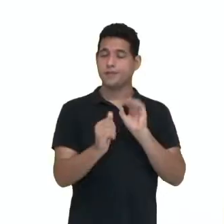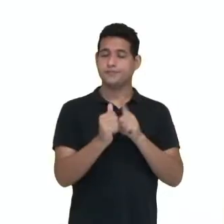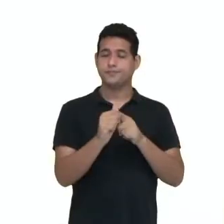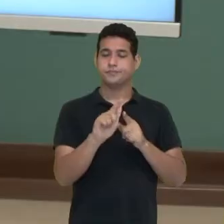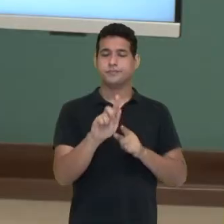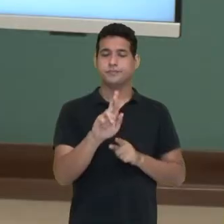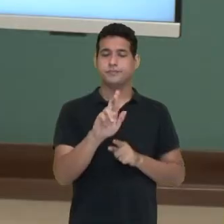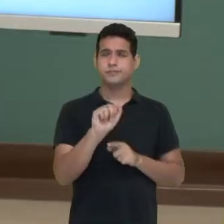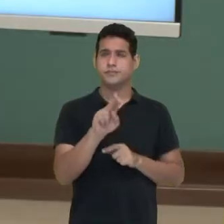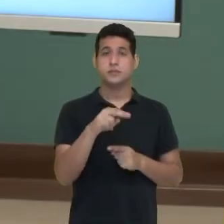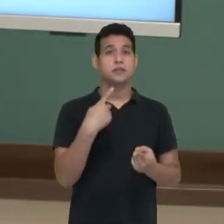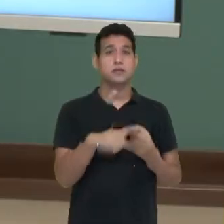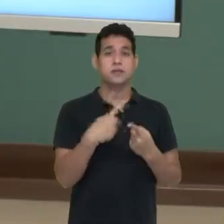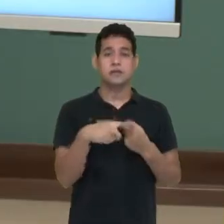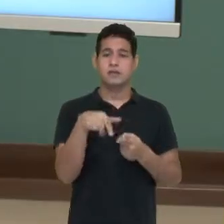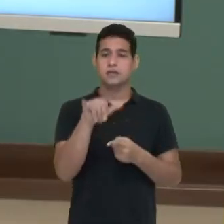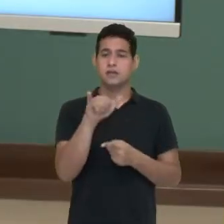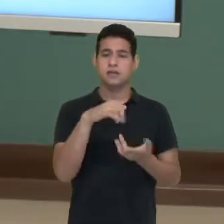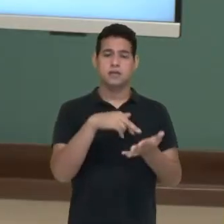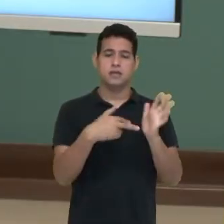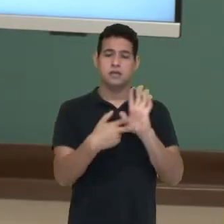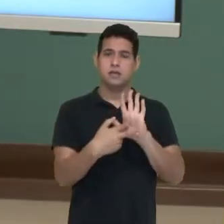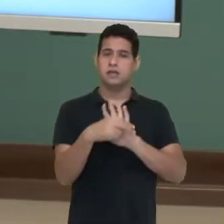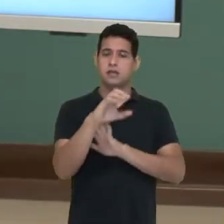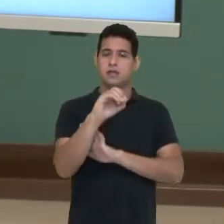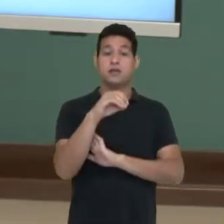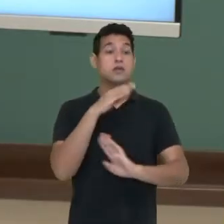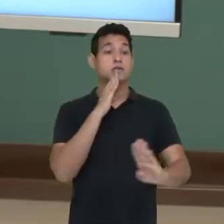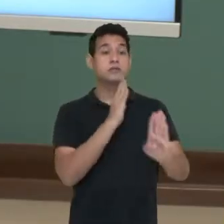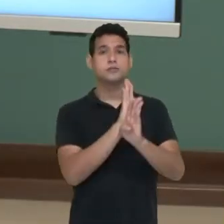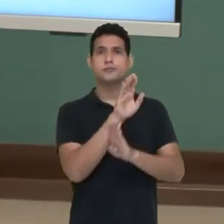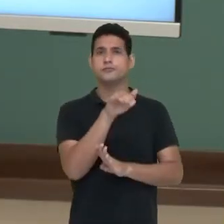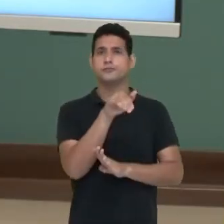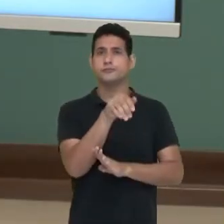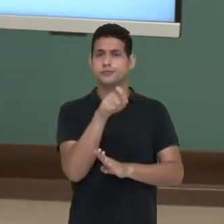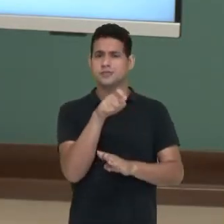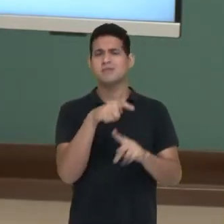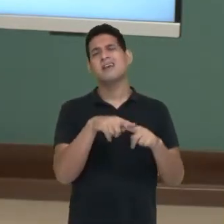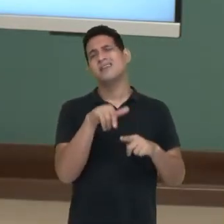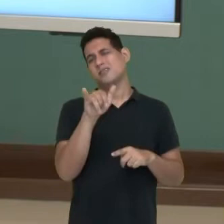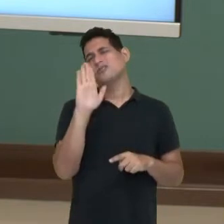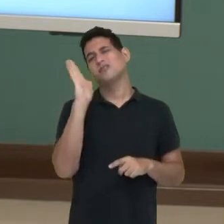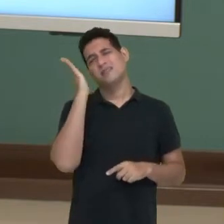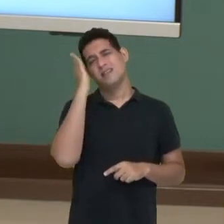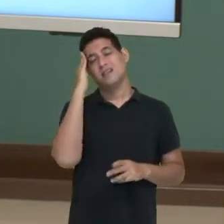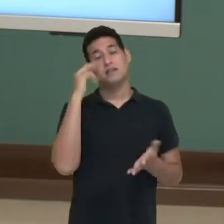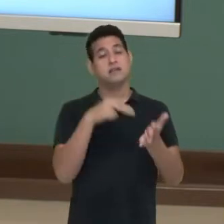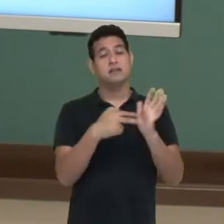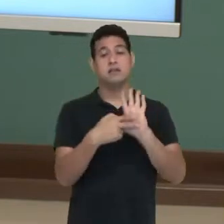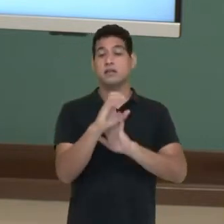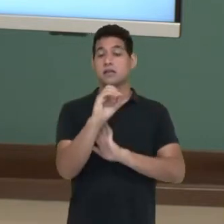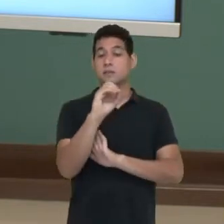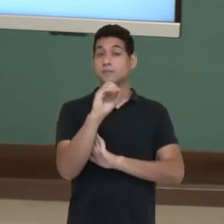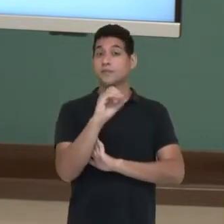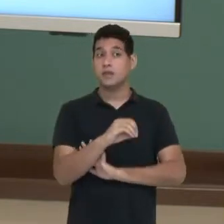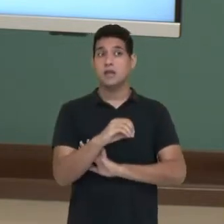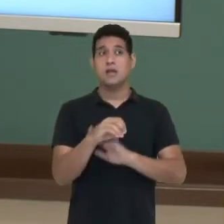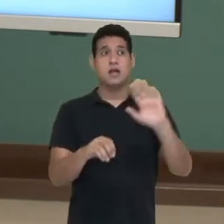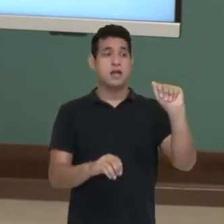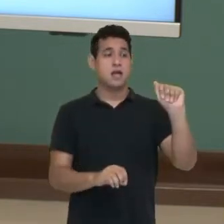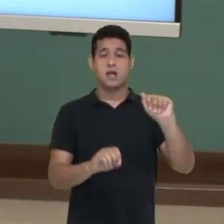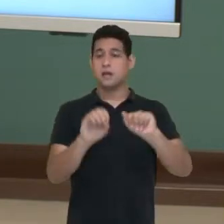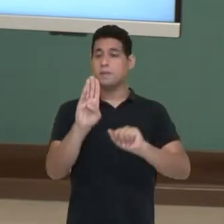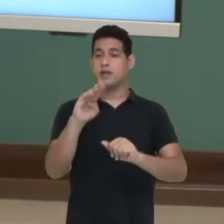grau, porque o y vai ser 0. Eu quero descobrir o x, mas o y eu já sei, é 0. O a e b são